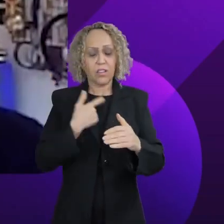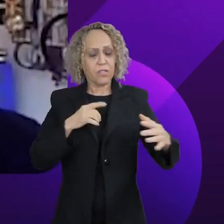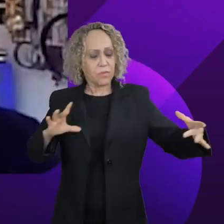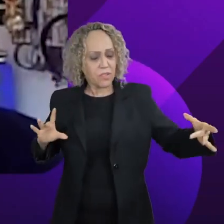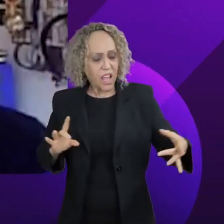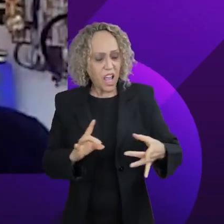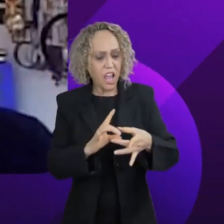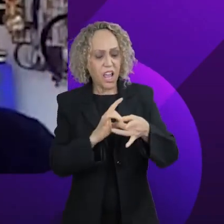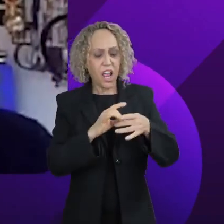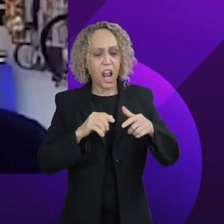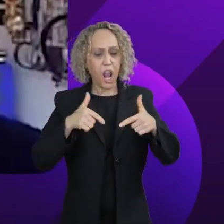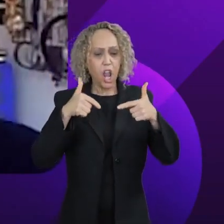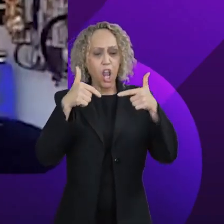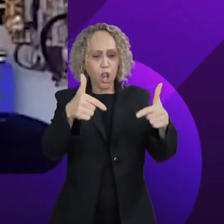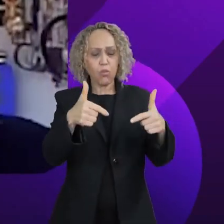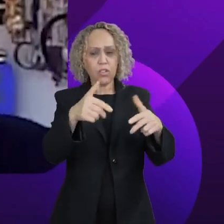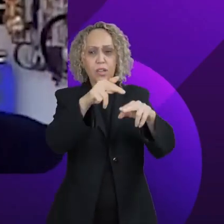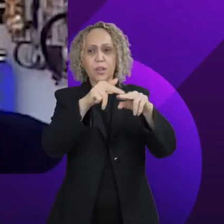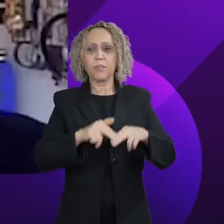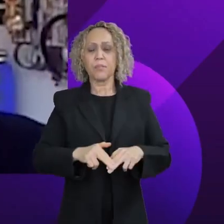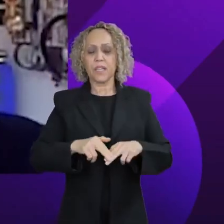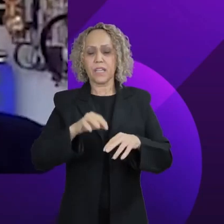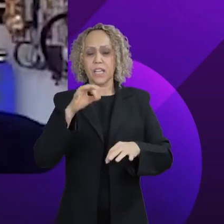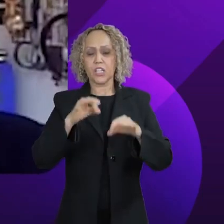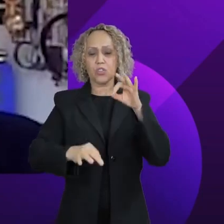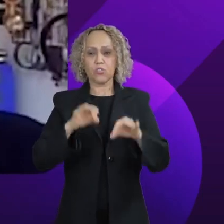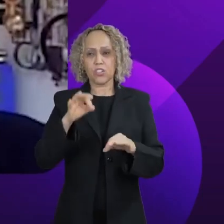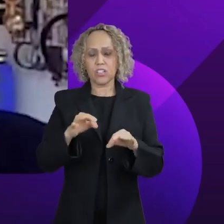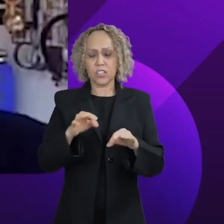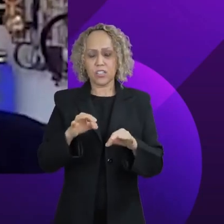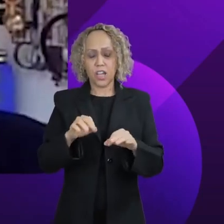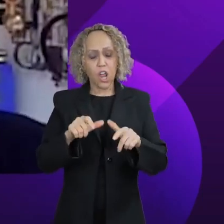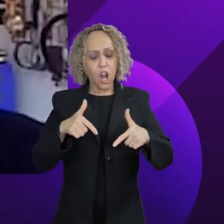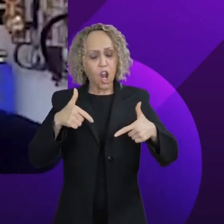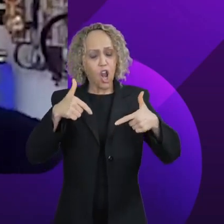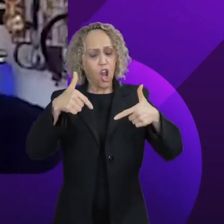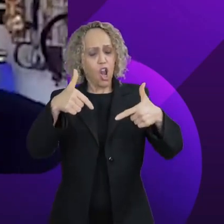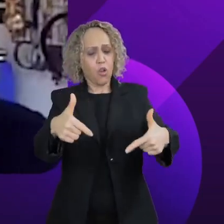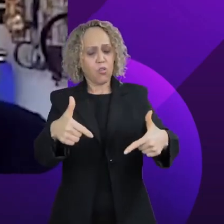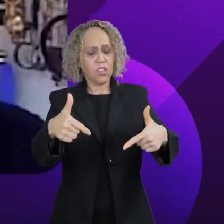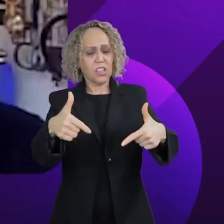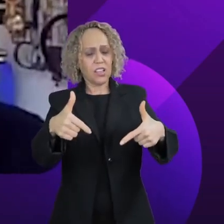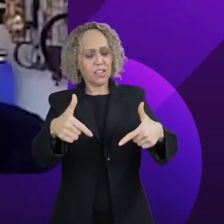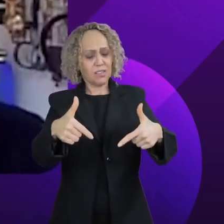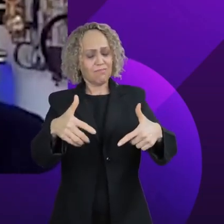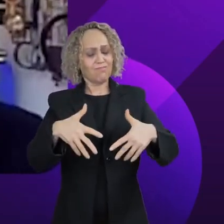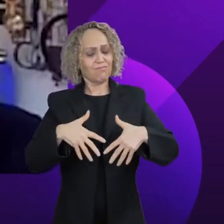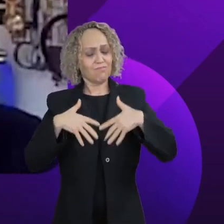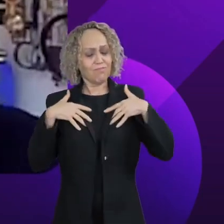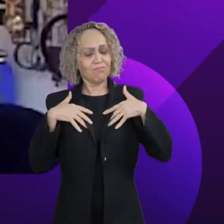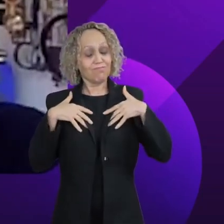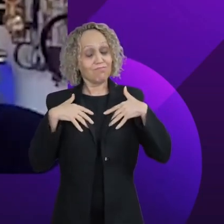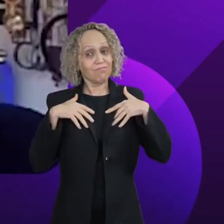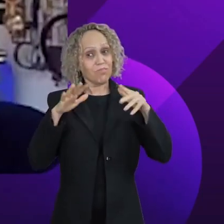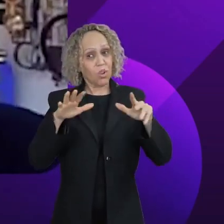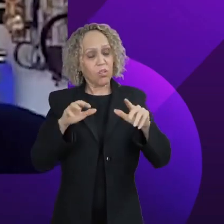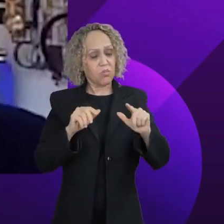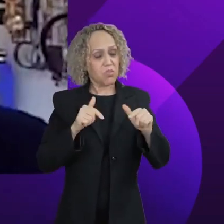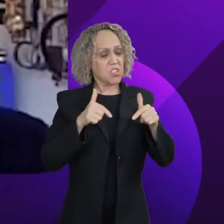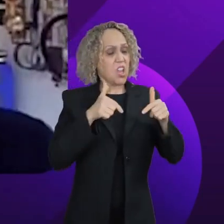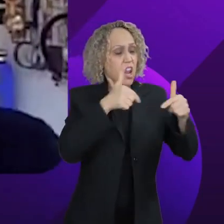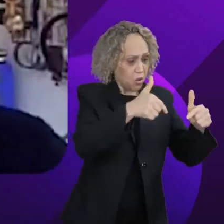nessa. Lutar enobrece. E ou você luta, ou está